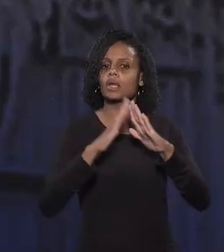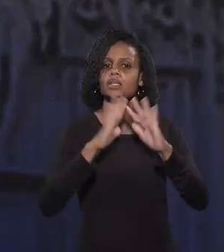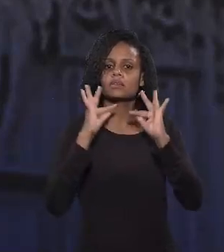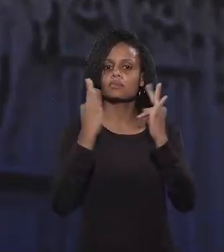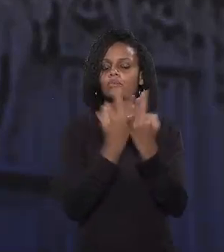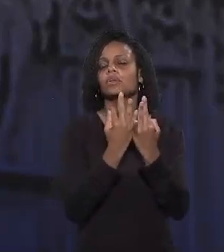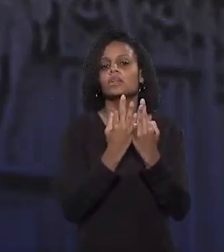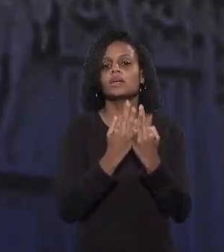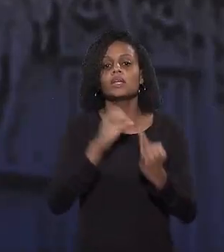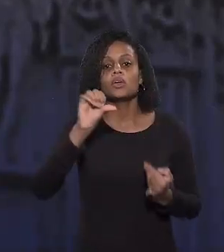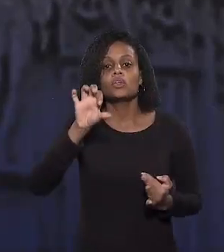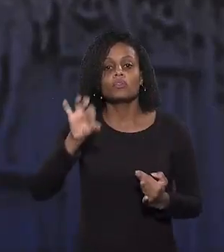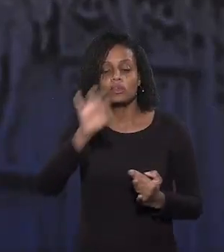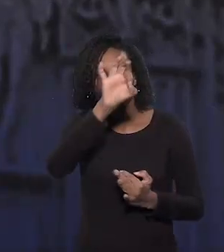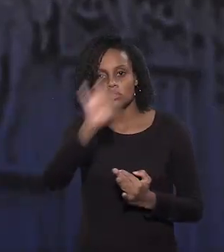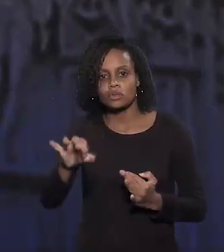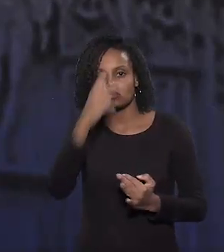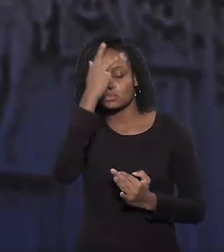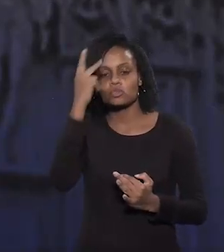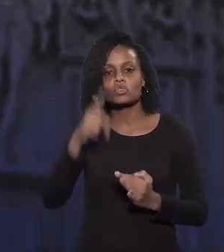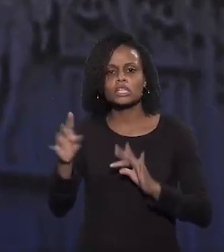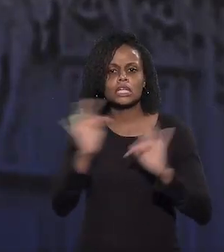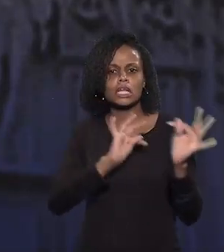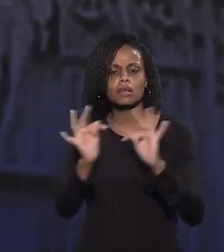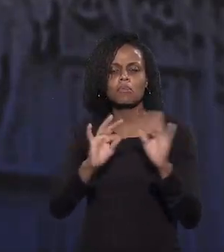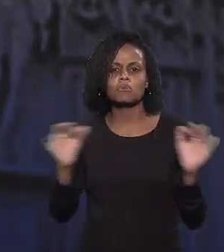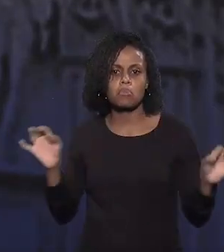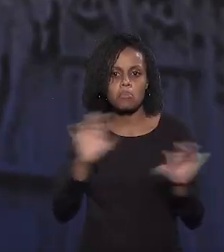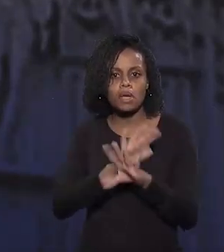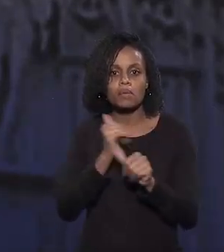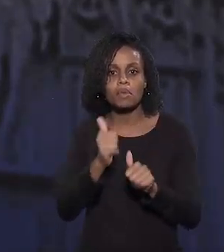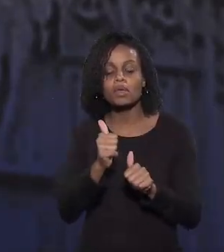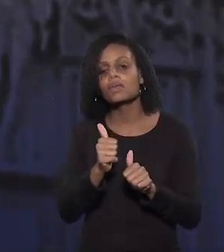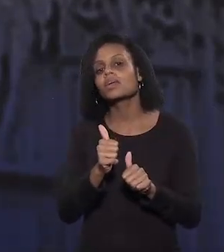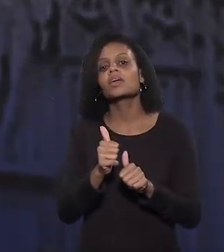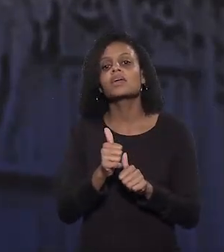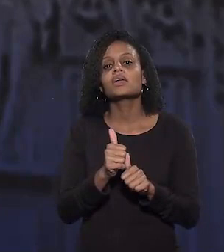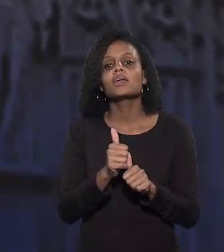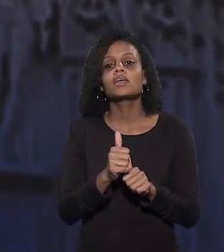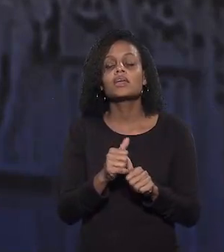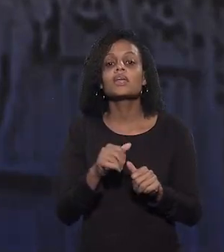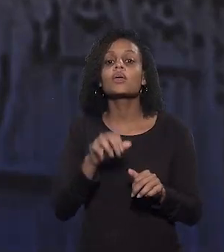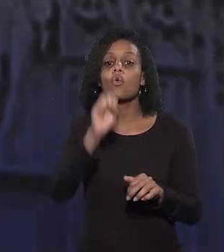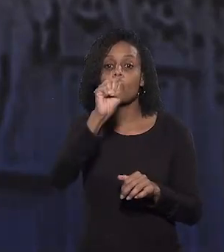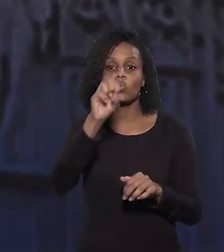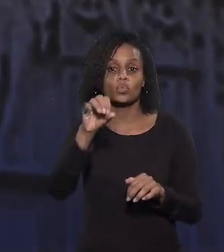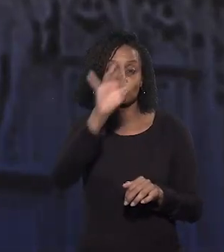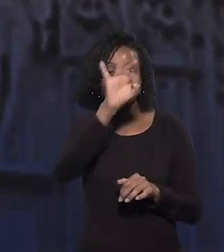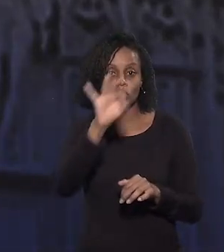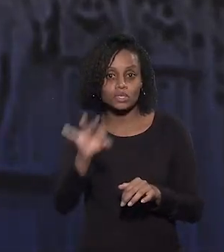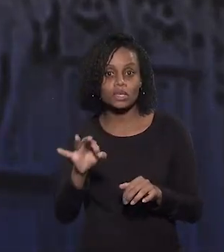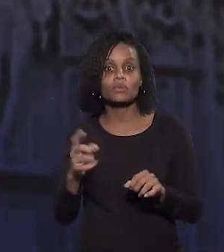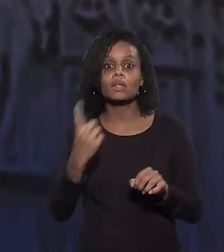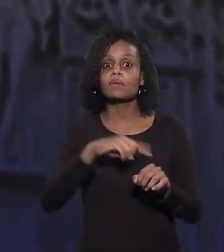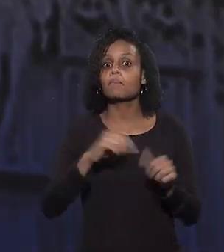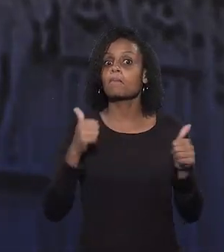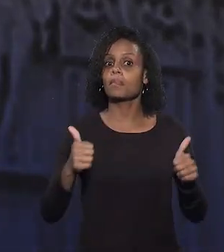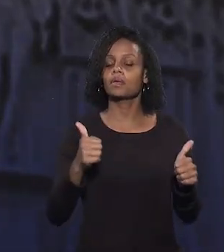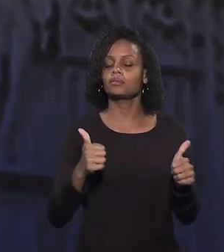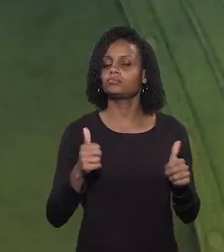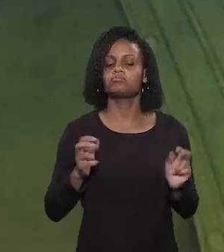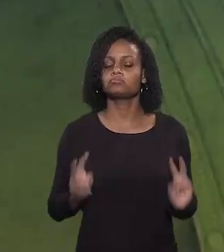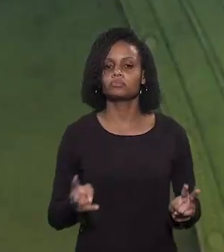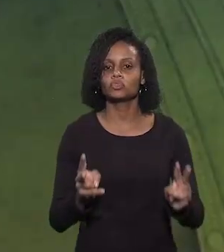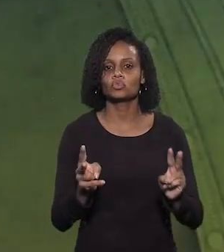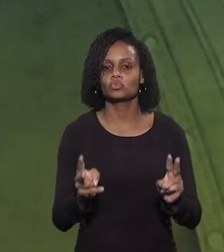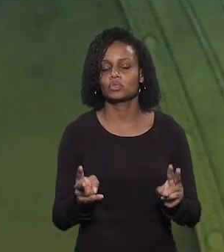90% que chega até o final do tratamento, o 80% volta a reinsertar-se na família. É um número muito alto.